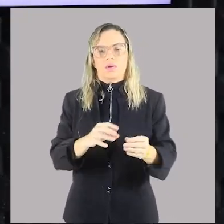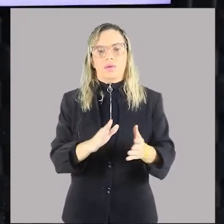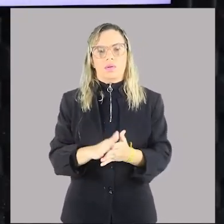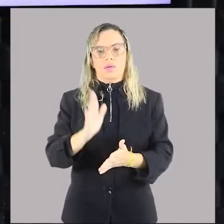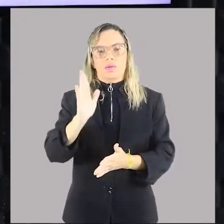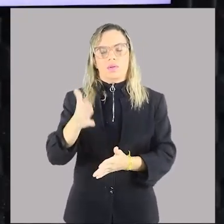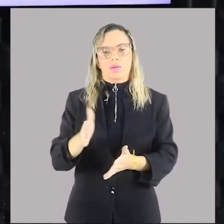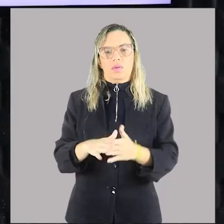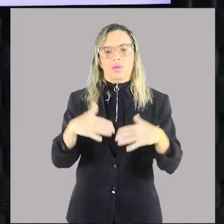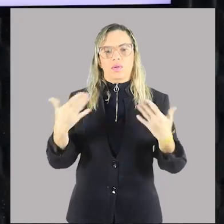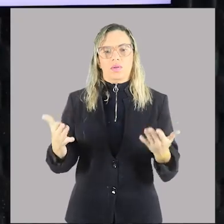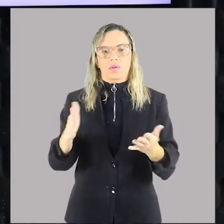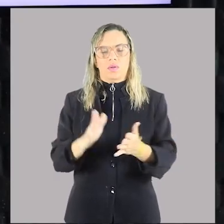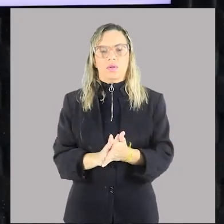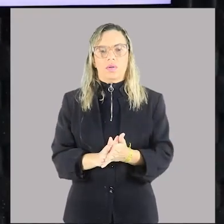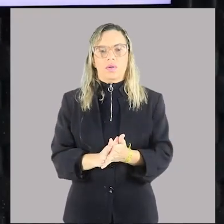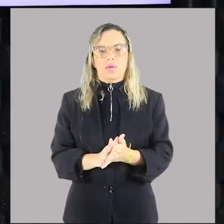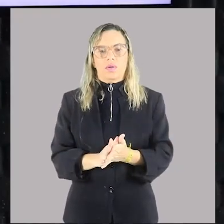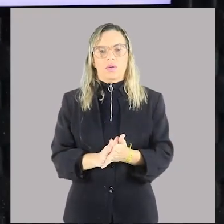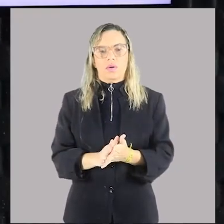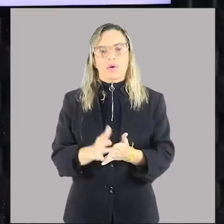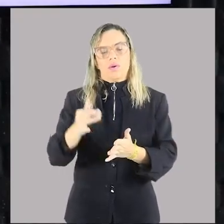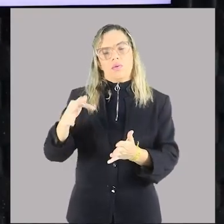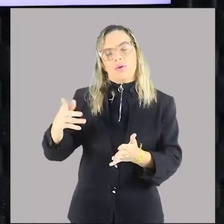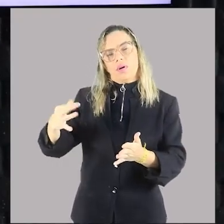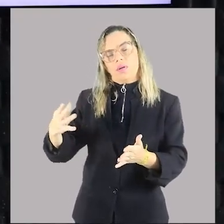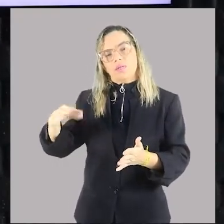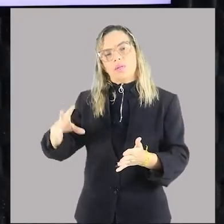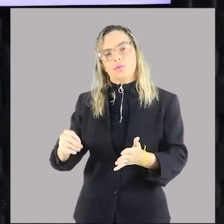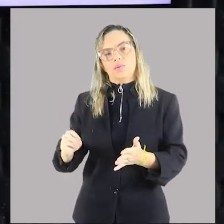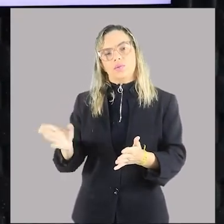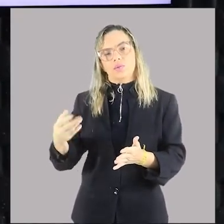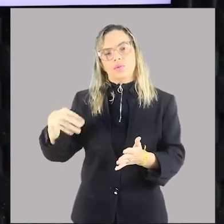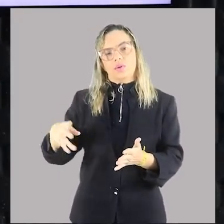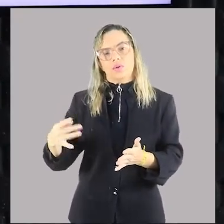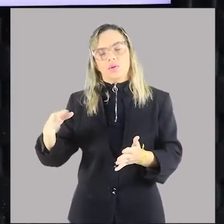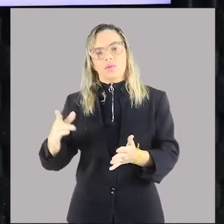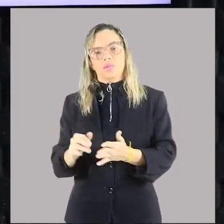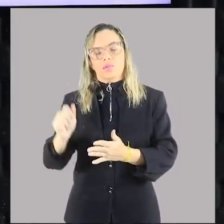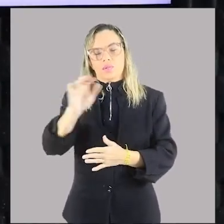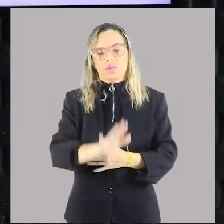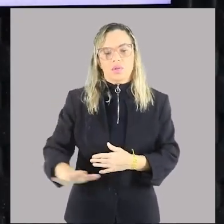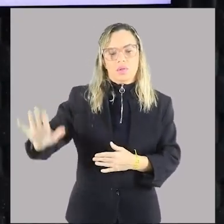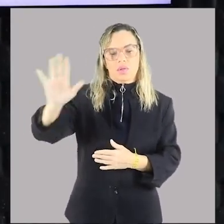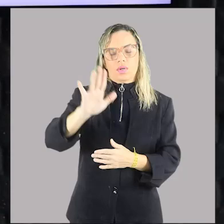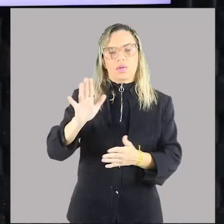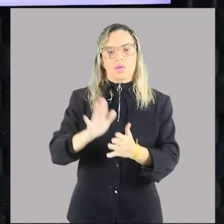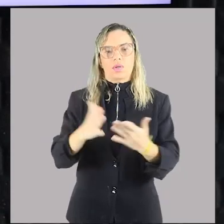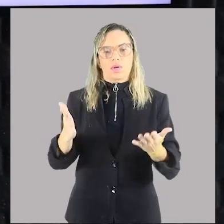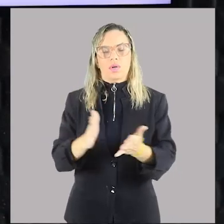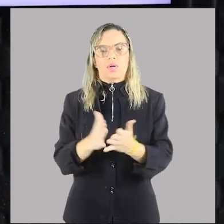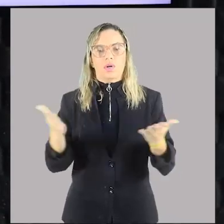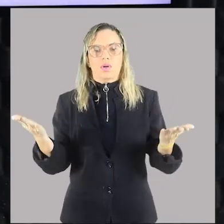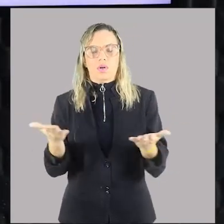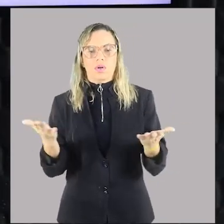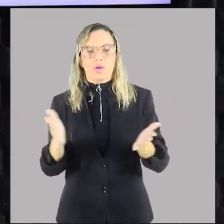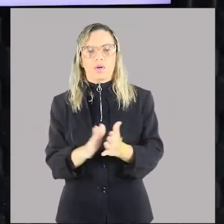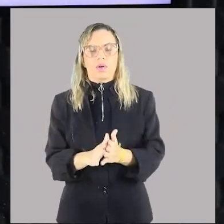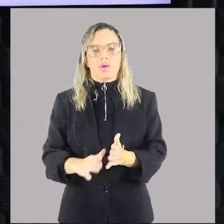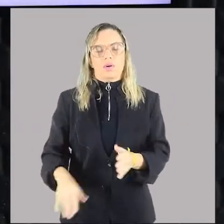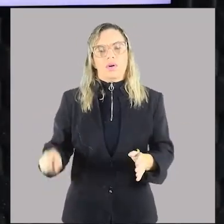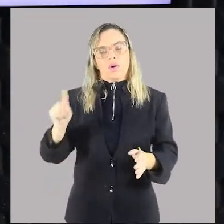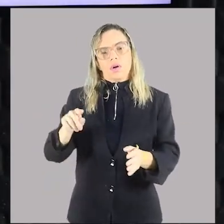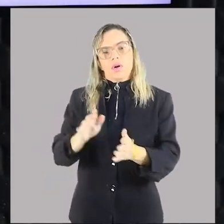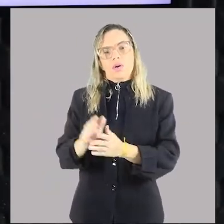já territórios, como é o caso de Fernando de Noronha. Era território nacional, mas agora faz parte do estado de